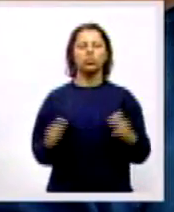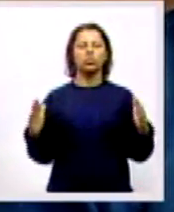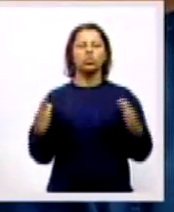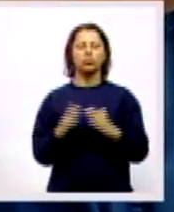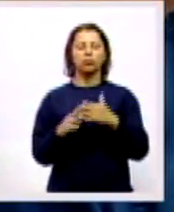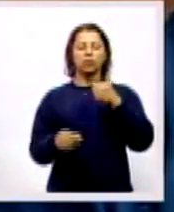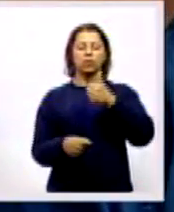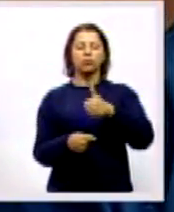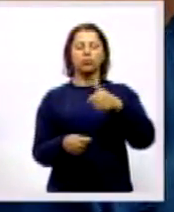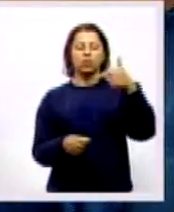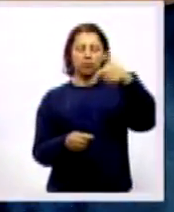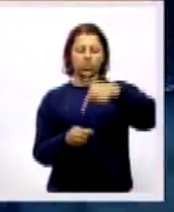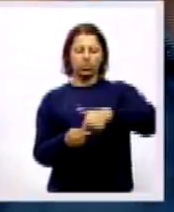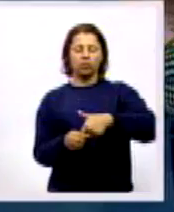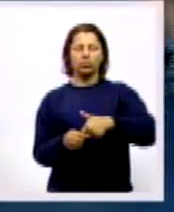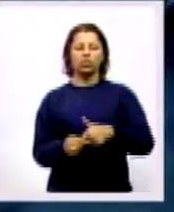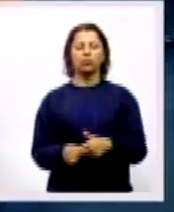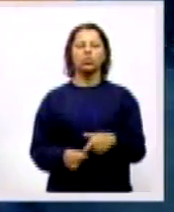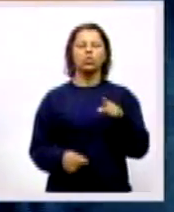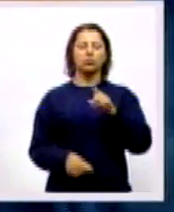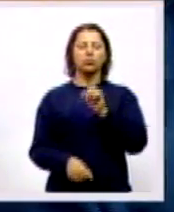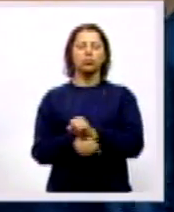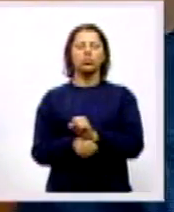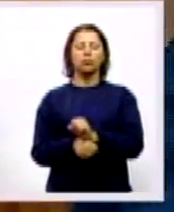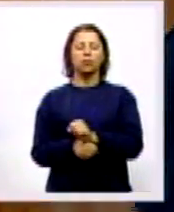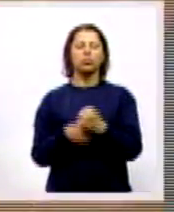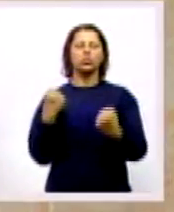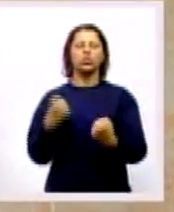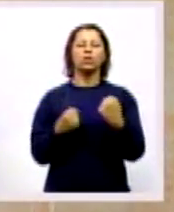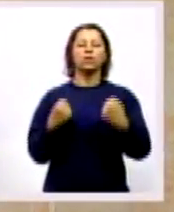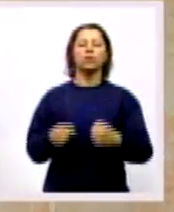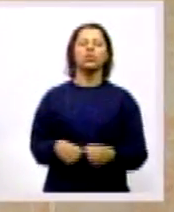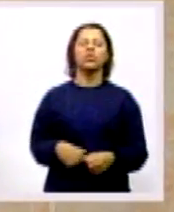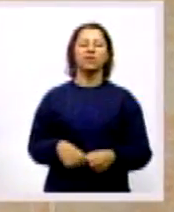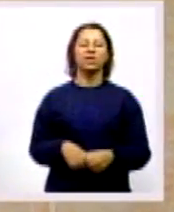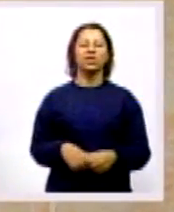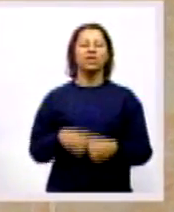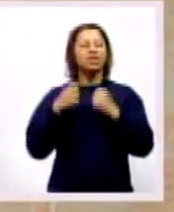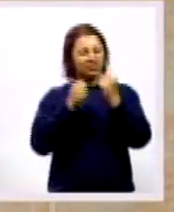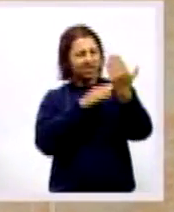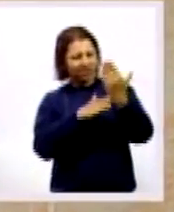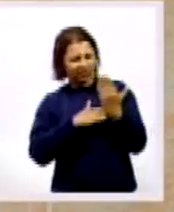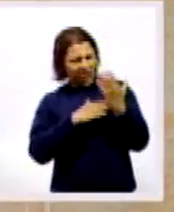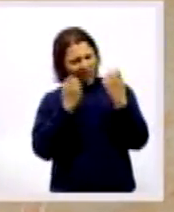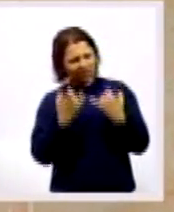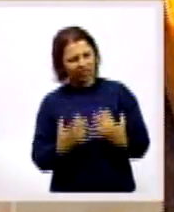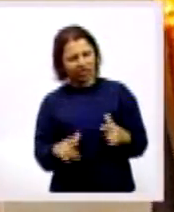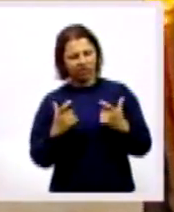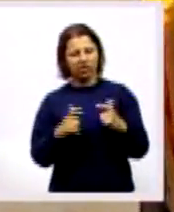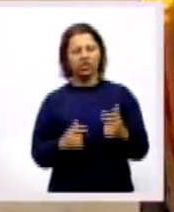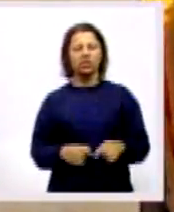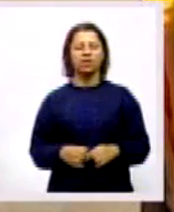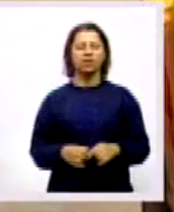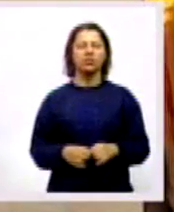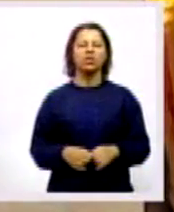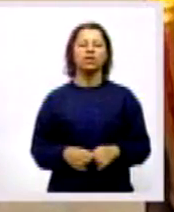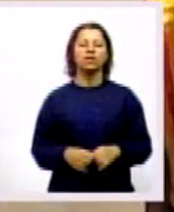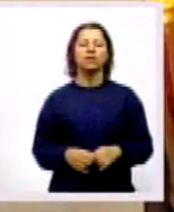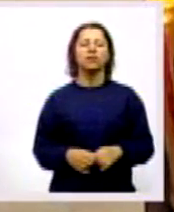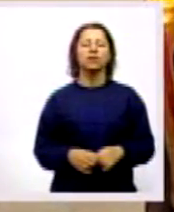não vai abastecer coisa nenhuma. Você para o carro, álcool, gasolina, não, você podia me dar informação, não. Às vezes nem fala, nem por favor a gente fala,